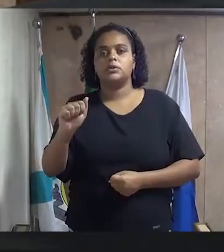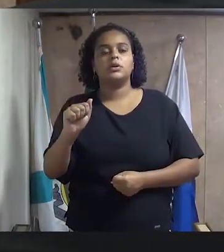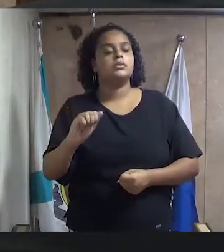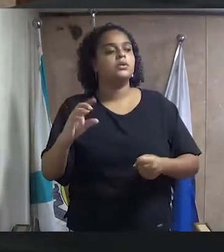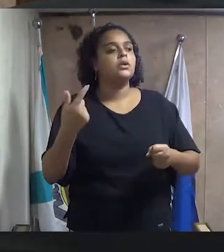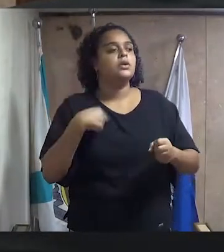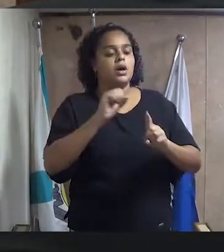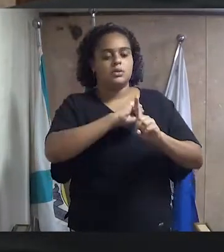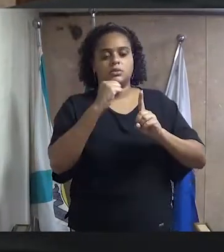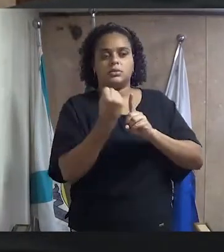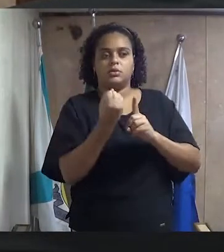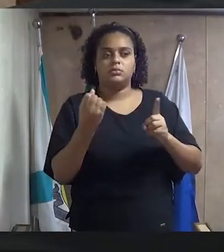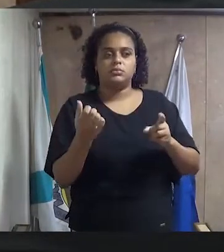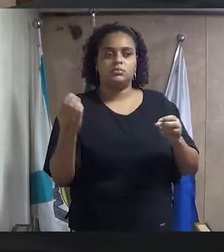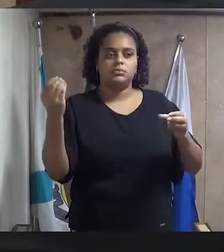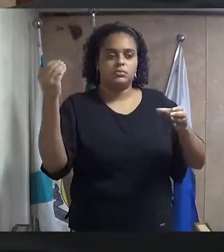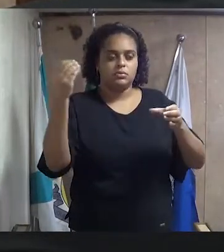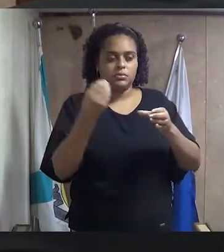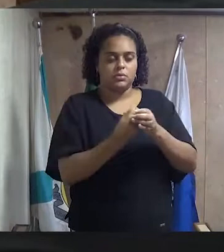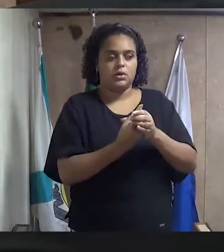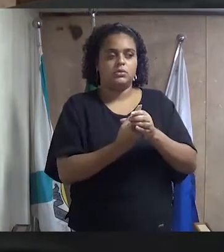social.